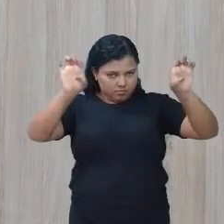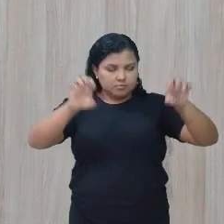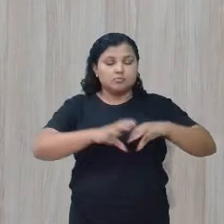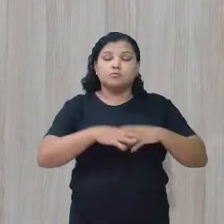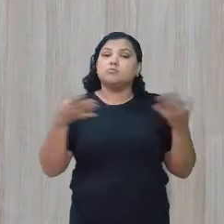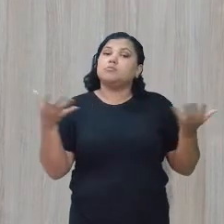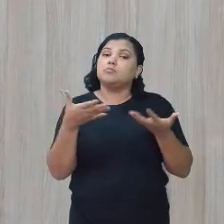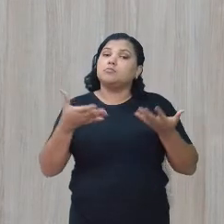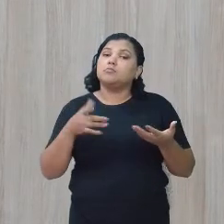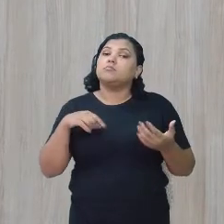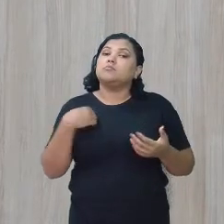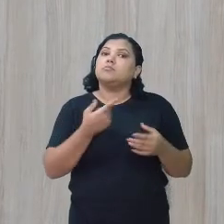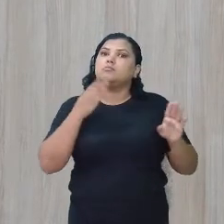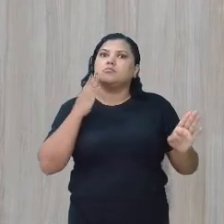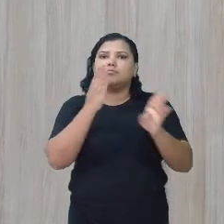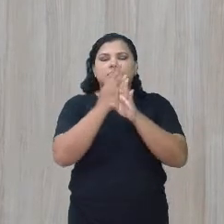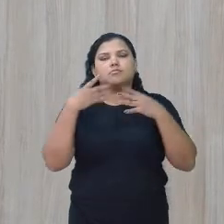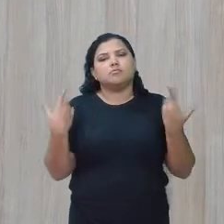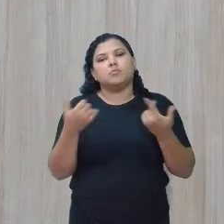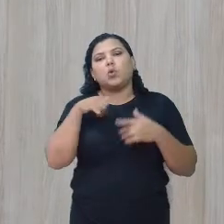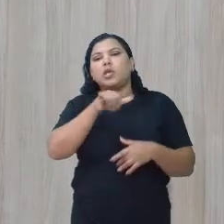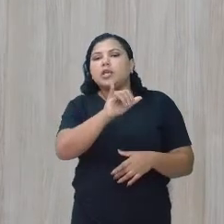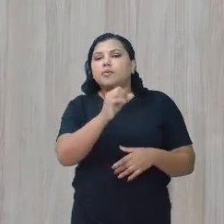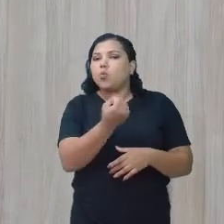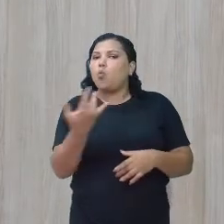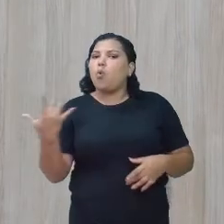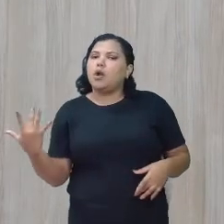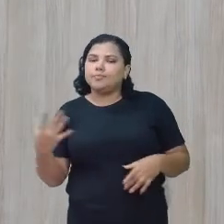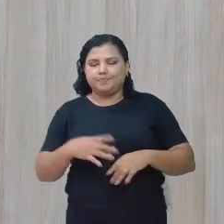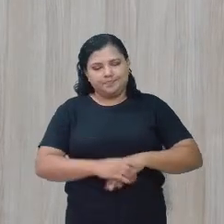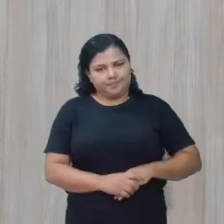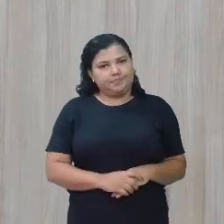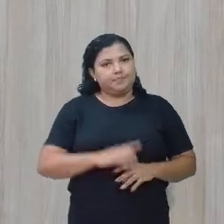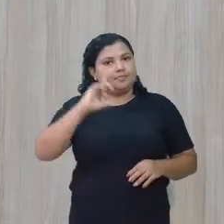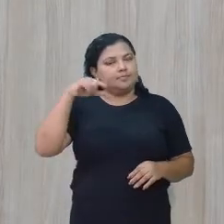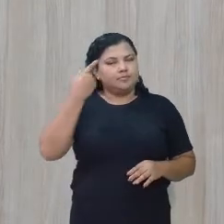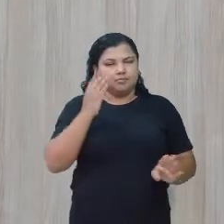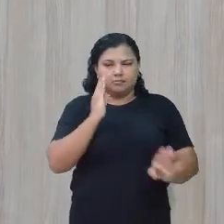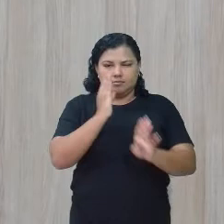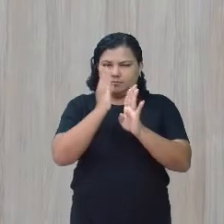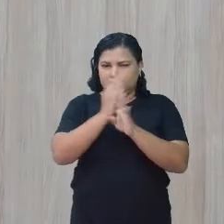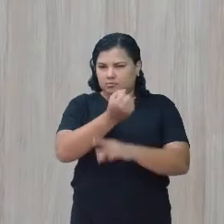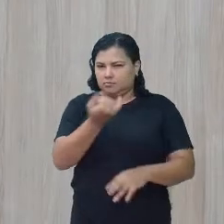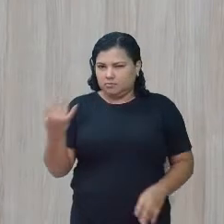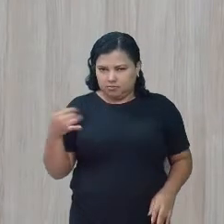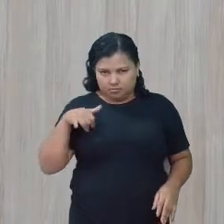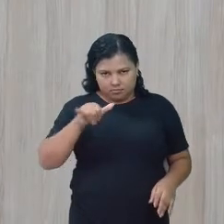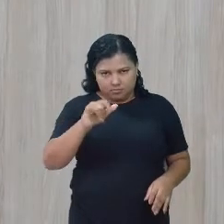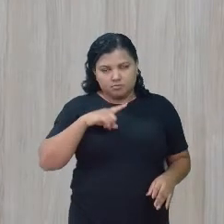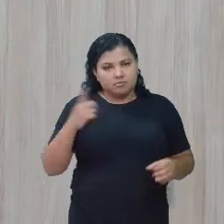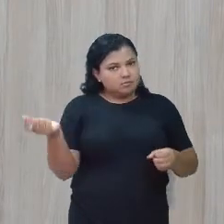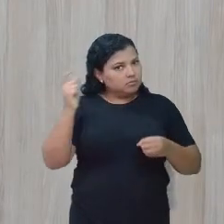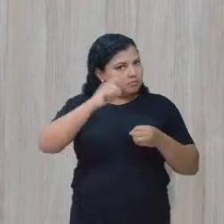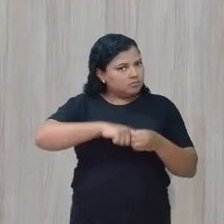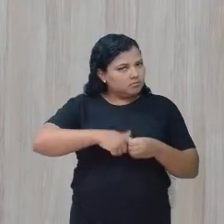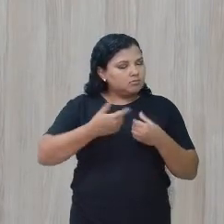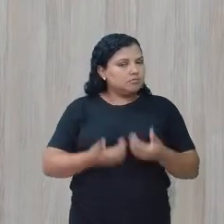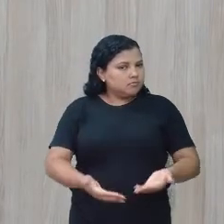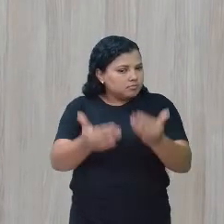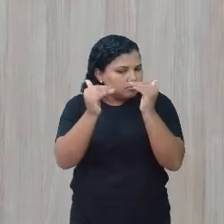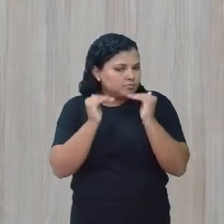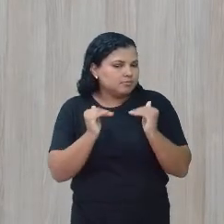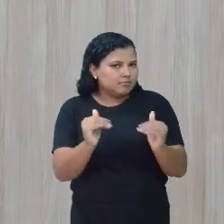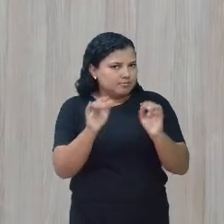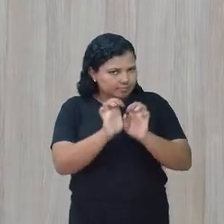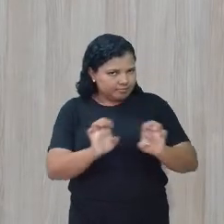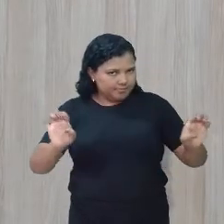bom? E aí a gente encontrou o valor de y. Depois que a gente encontrou o valor de y, a gente volta para aquela equação que